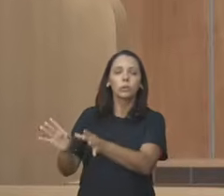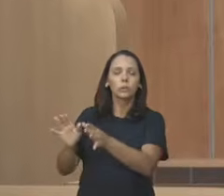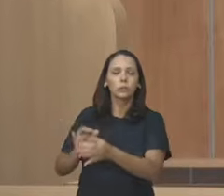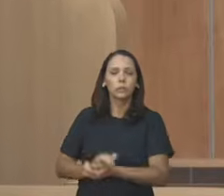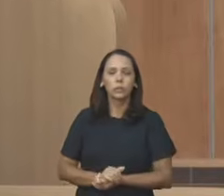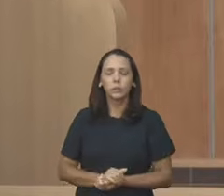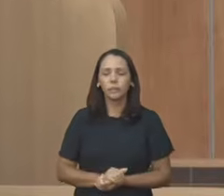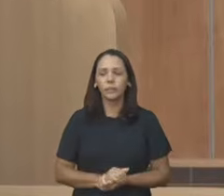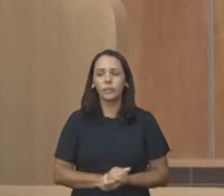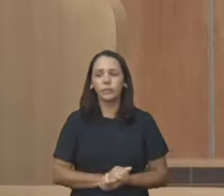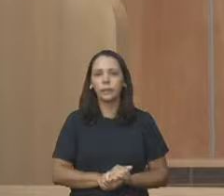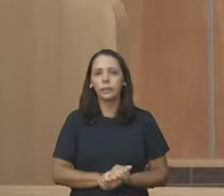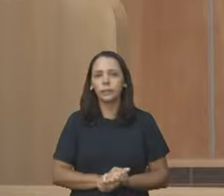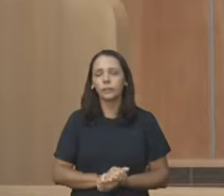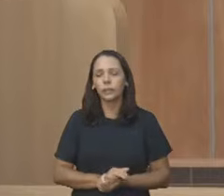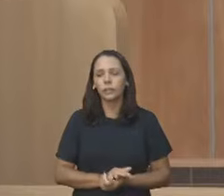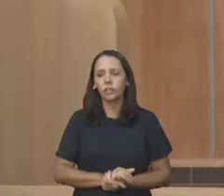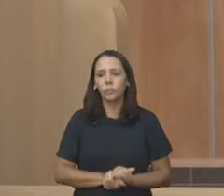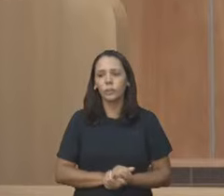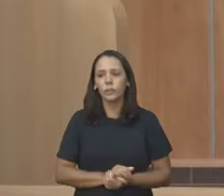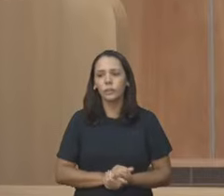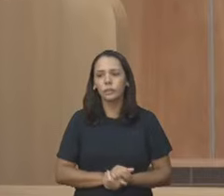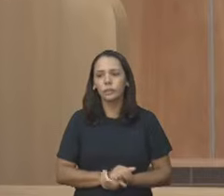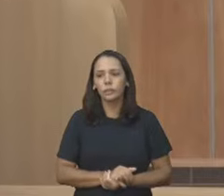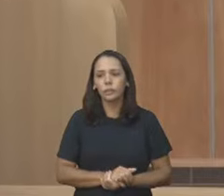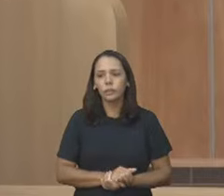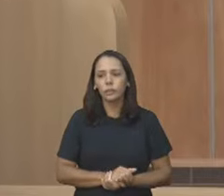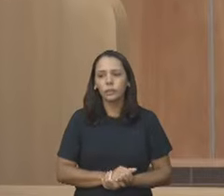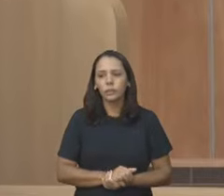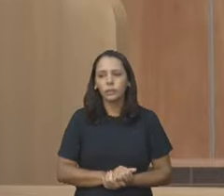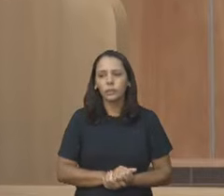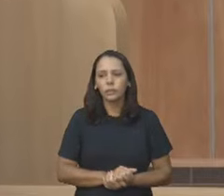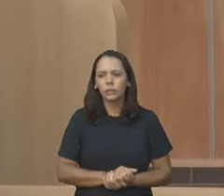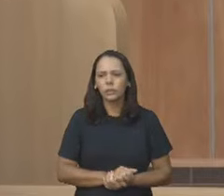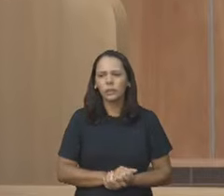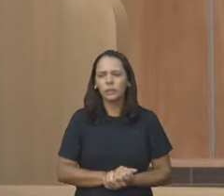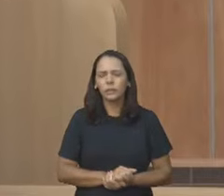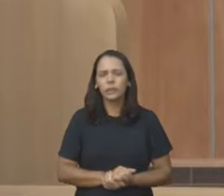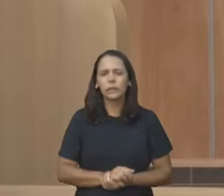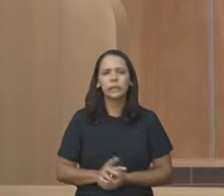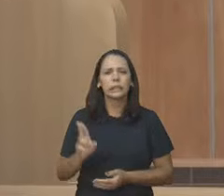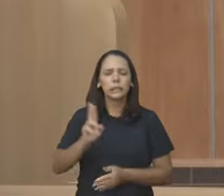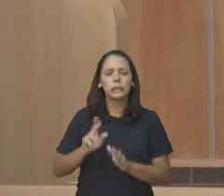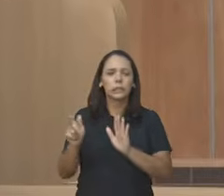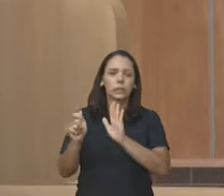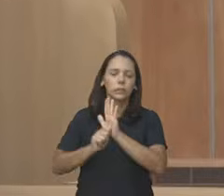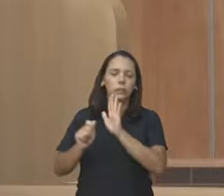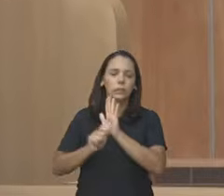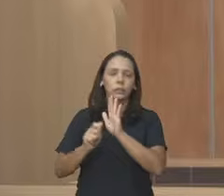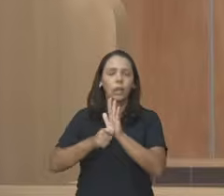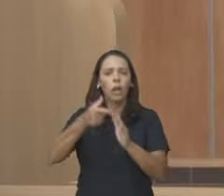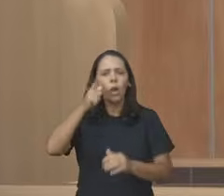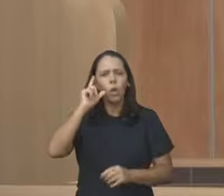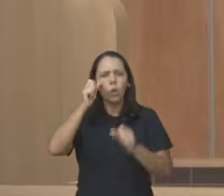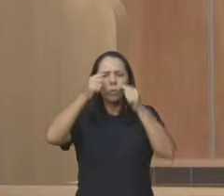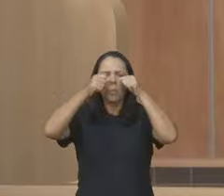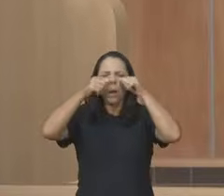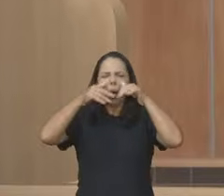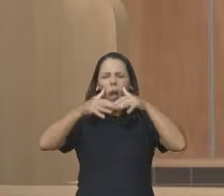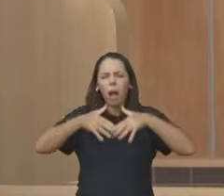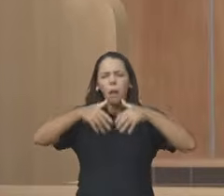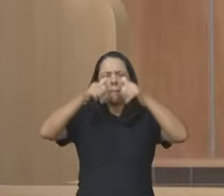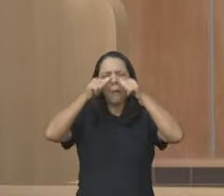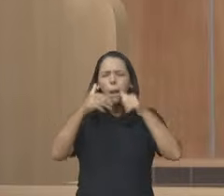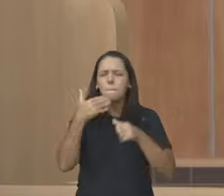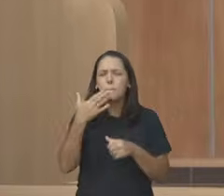né, por estar usando muita droga, e ele chegou chorando para mim ontem, pedindo socorro,